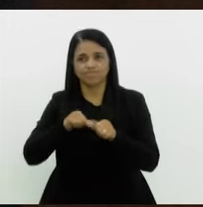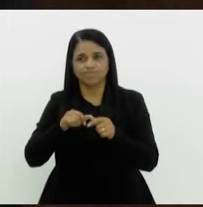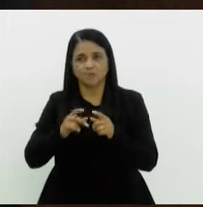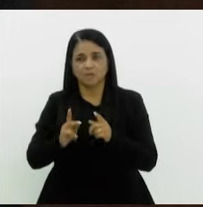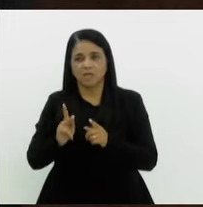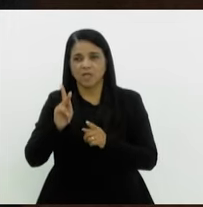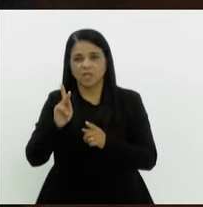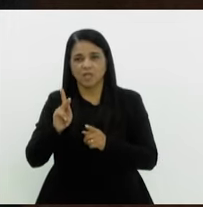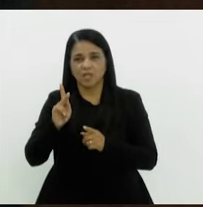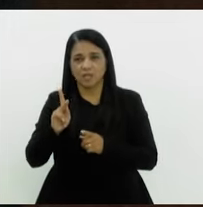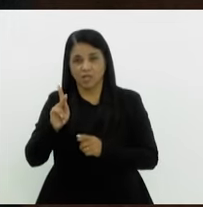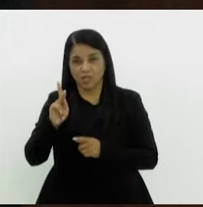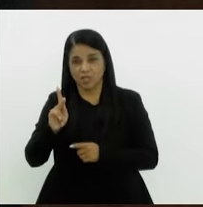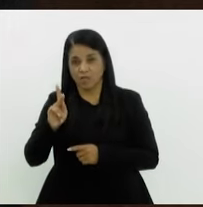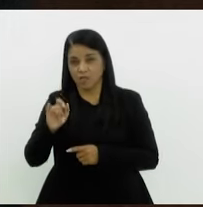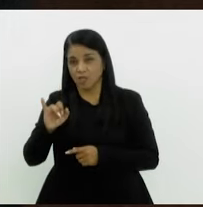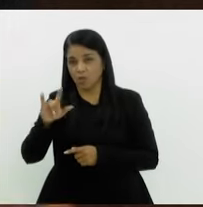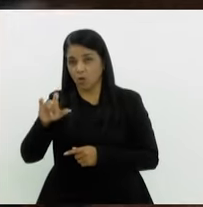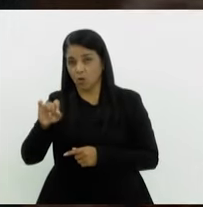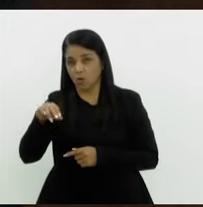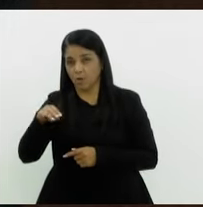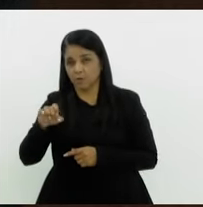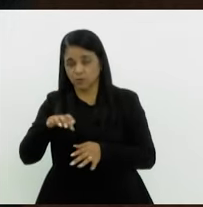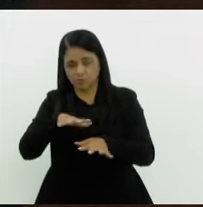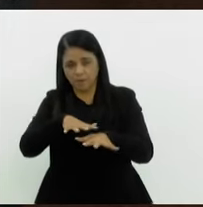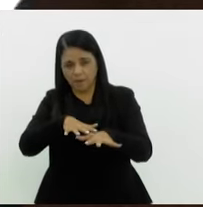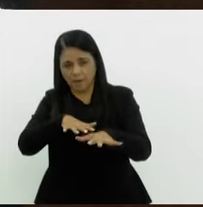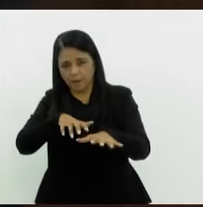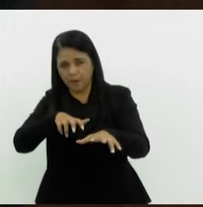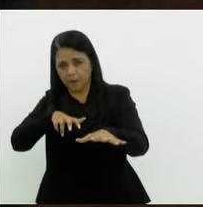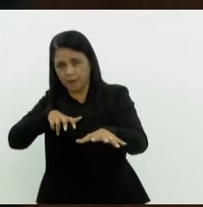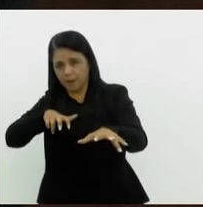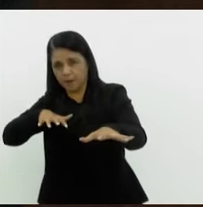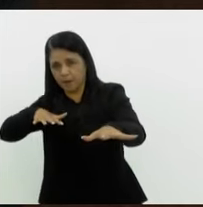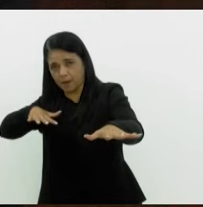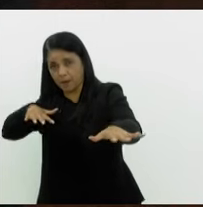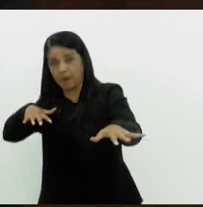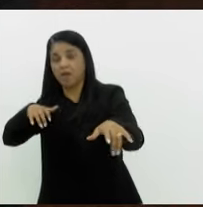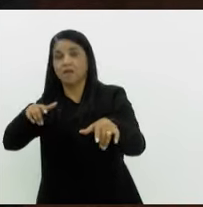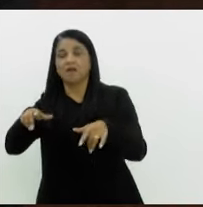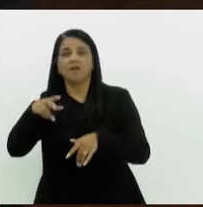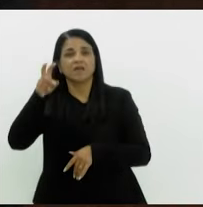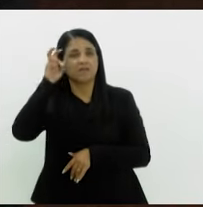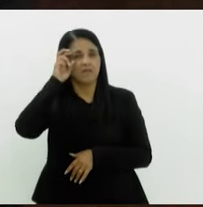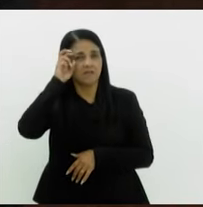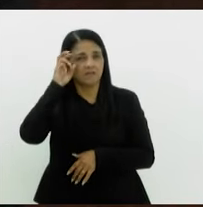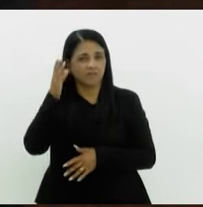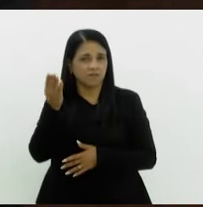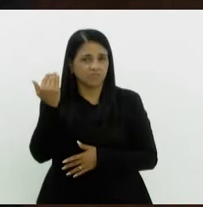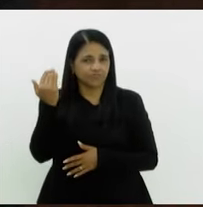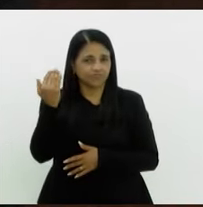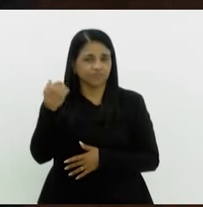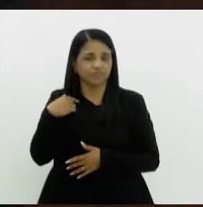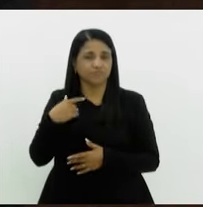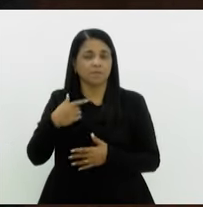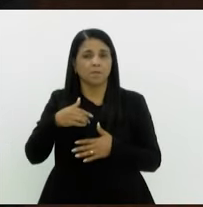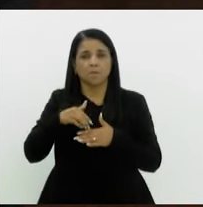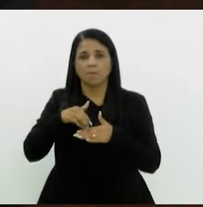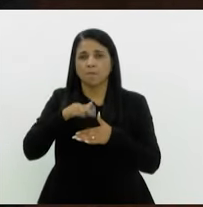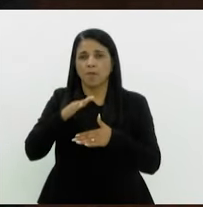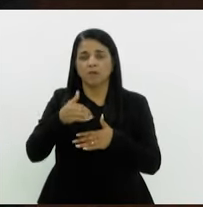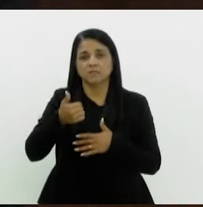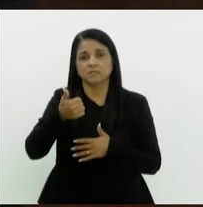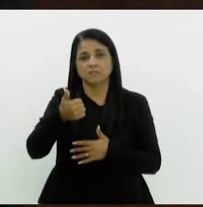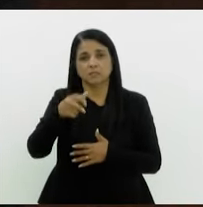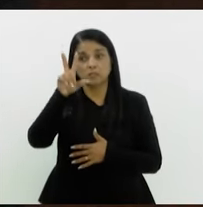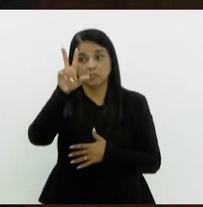quilômetros de engarrafamento. Na última quinta-feira, se eu não me engano, foi medido mais de 150